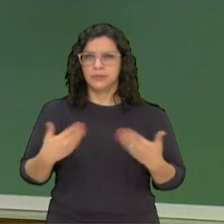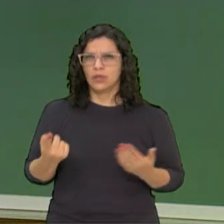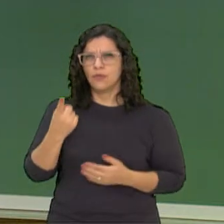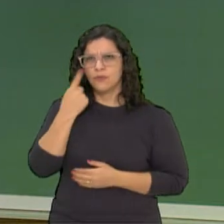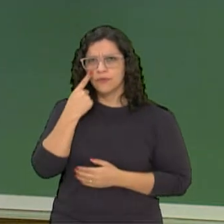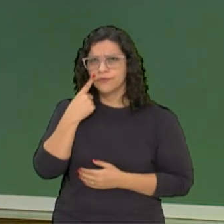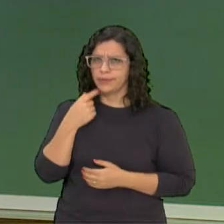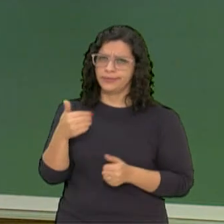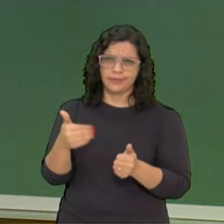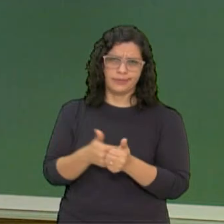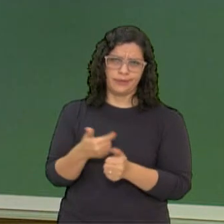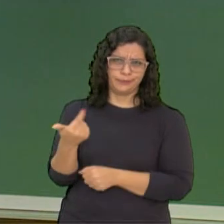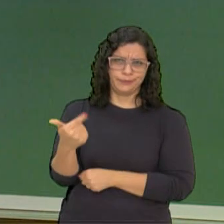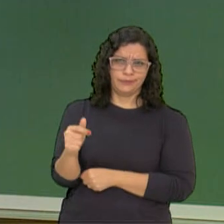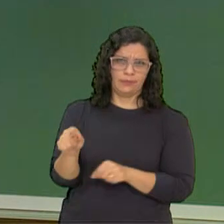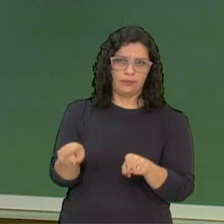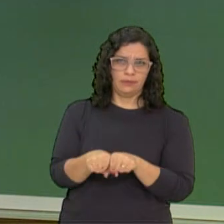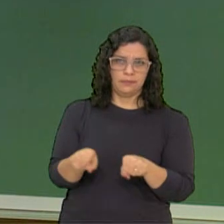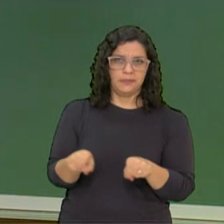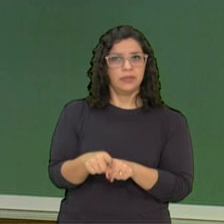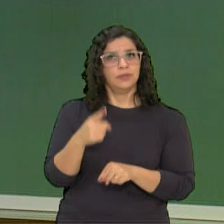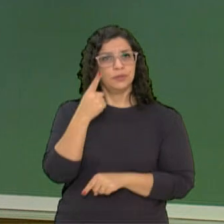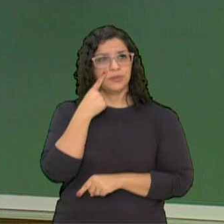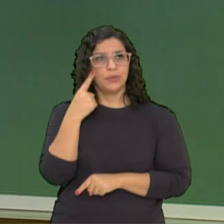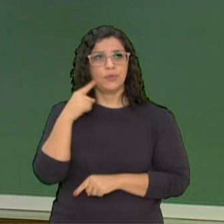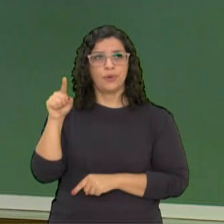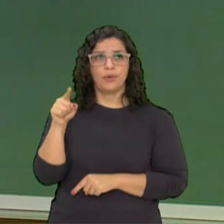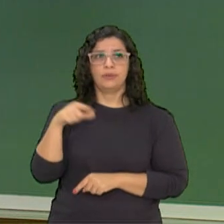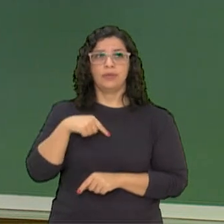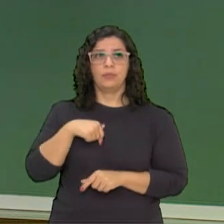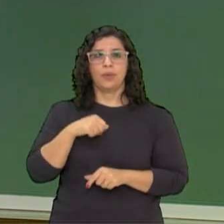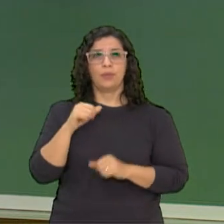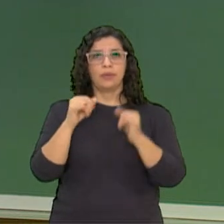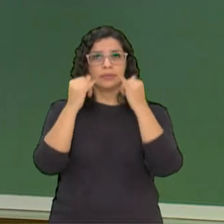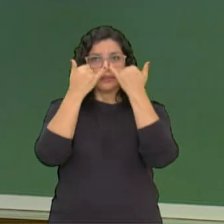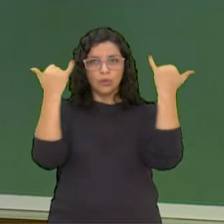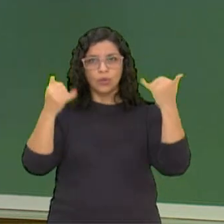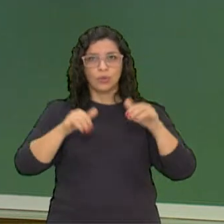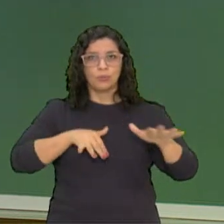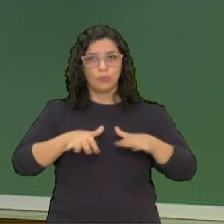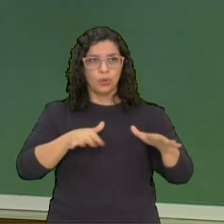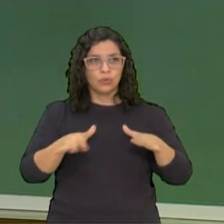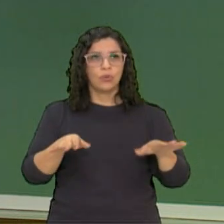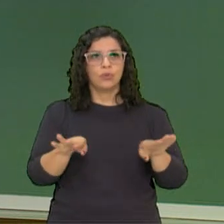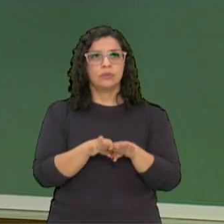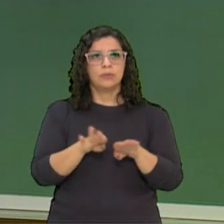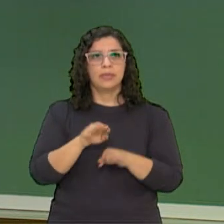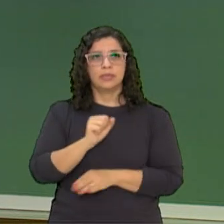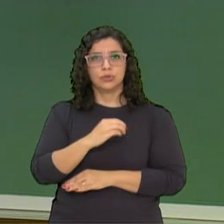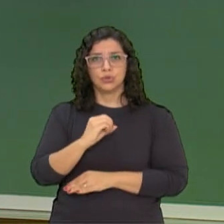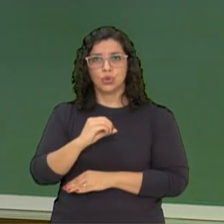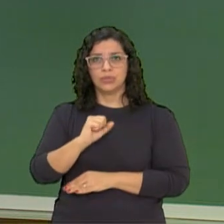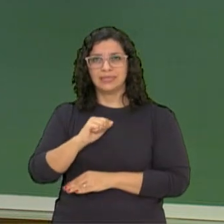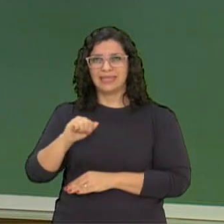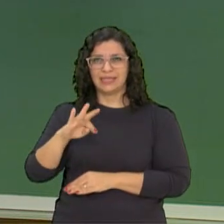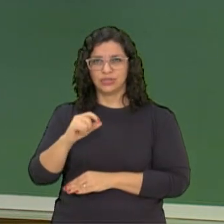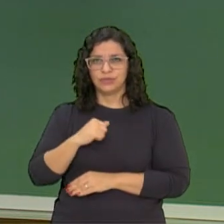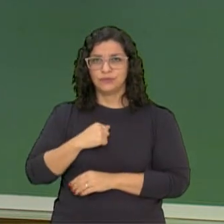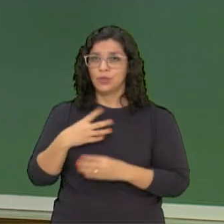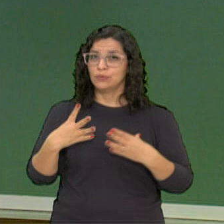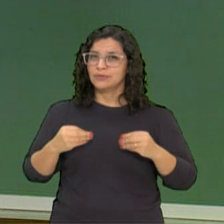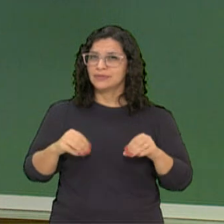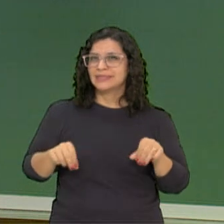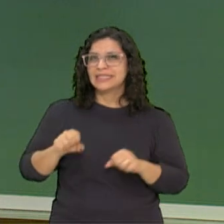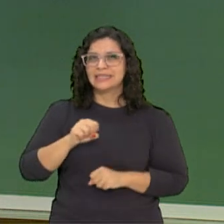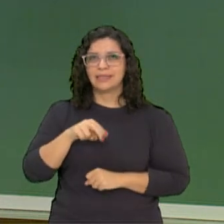Galera, sem segredo também, né? Neurônio motor, associativo e sensitivo, tá? Vamos